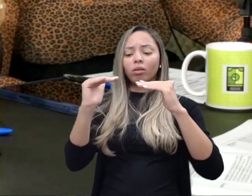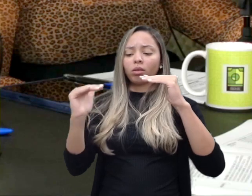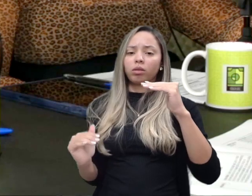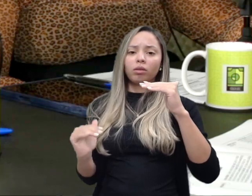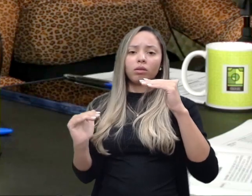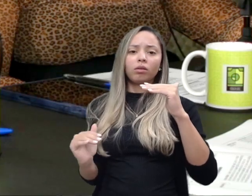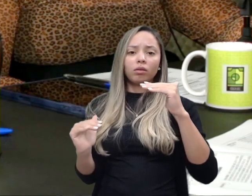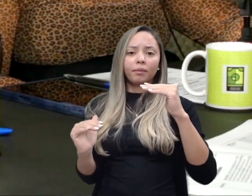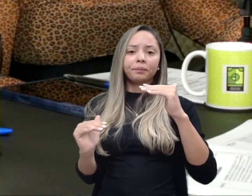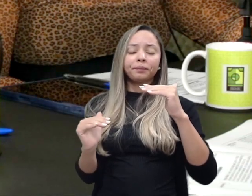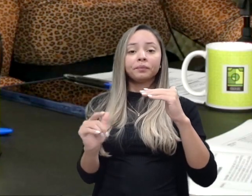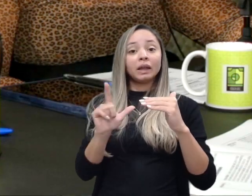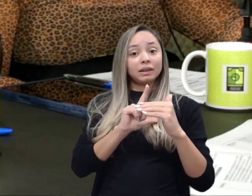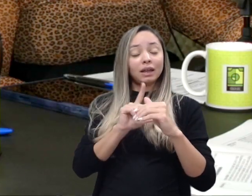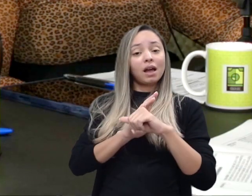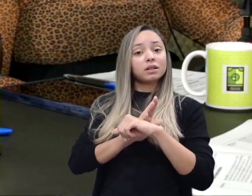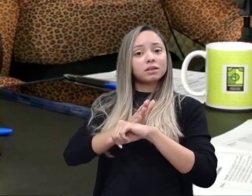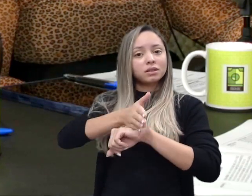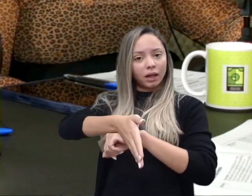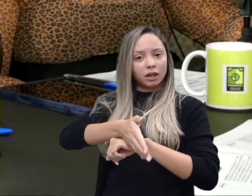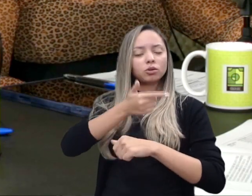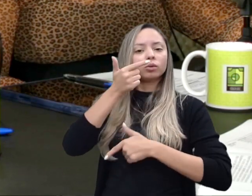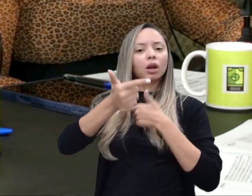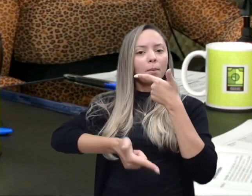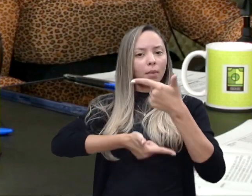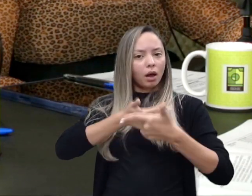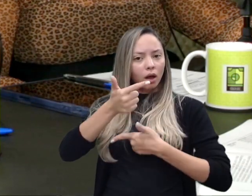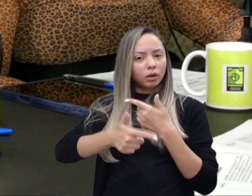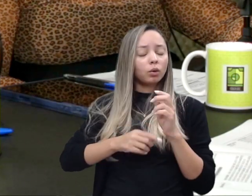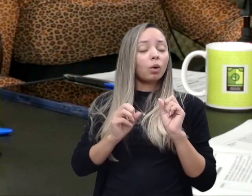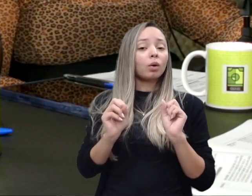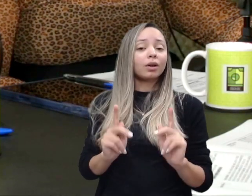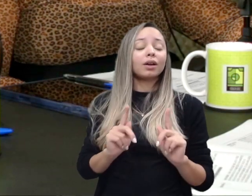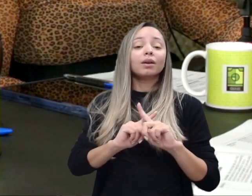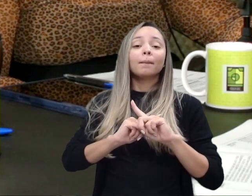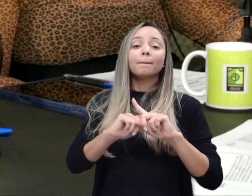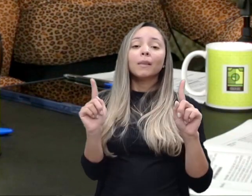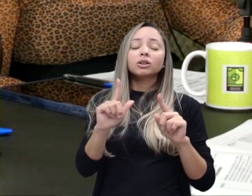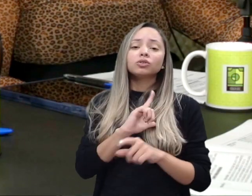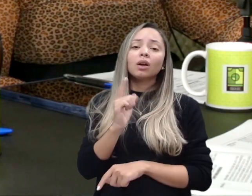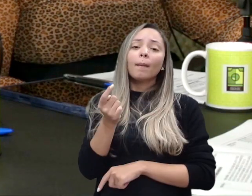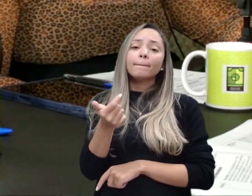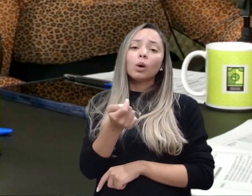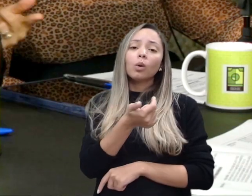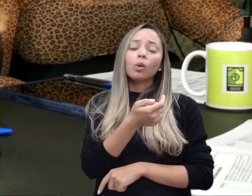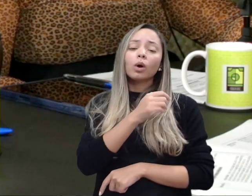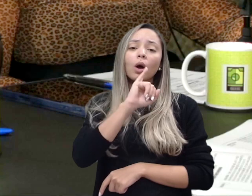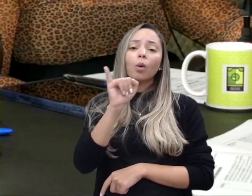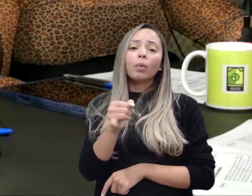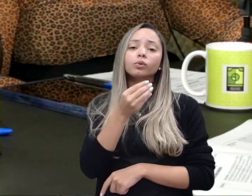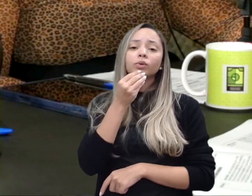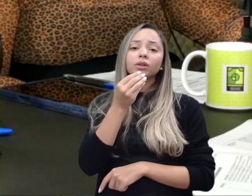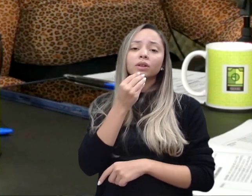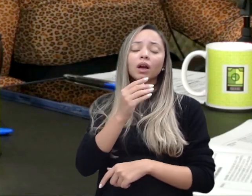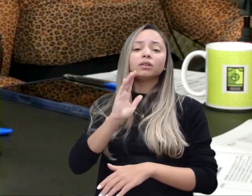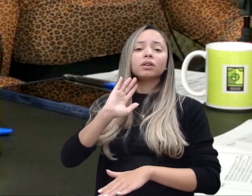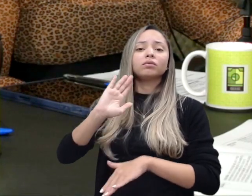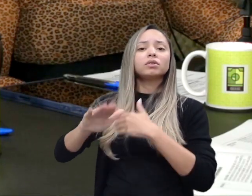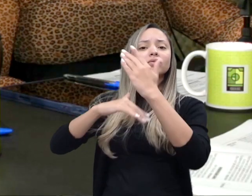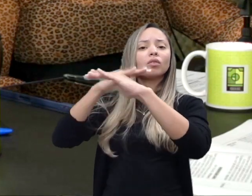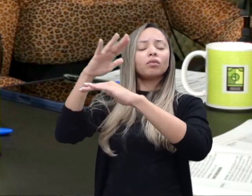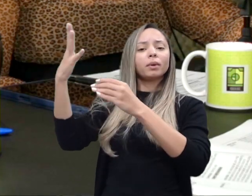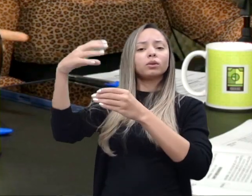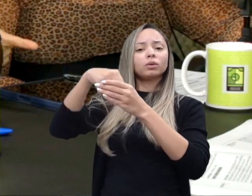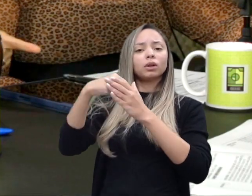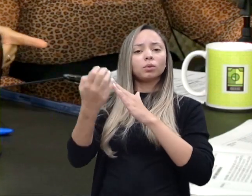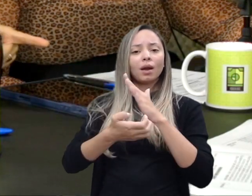novamente, a gente tem o acesso, essa pessoa tem acesso ao trabalho, ao posto de trabalho, mas ela tem pouquíssimas oportunidades de plano de carreira dentro daquela empresa.